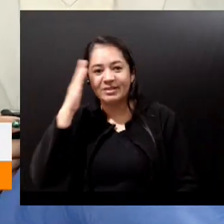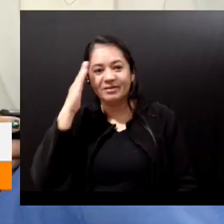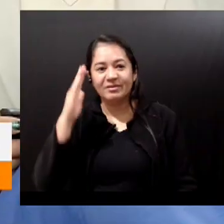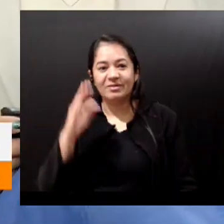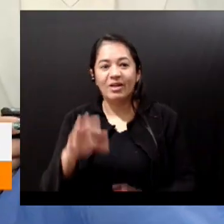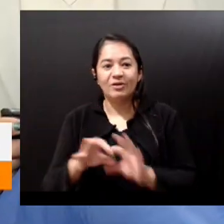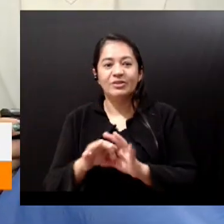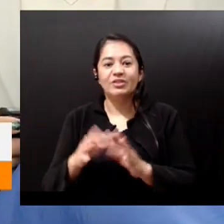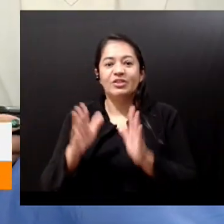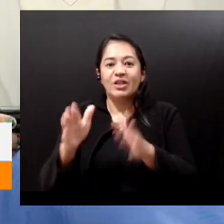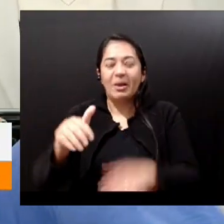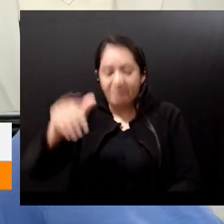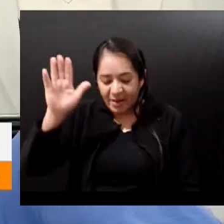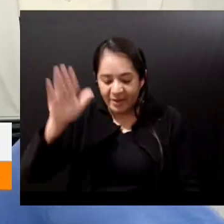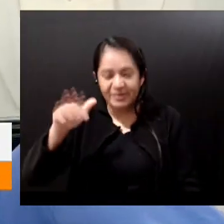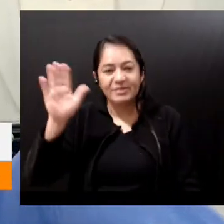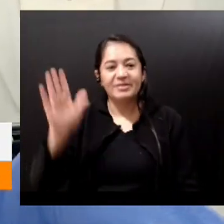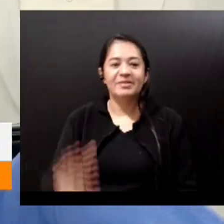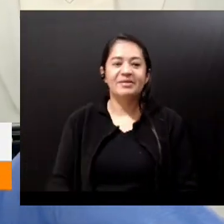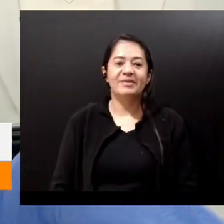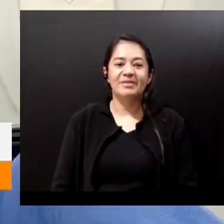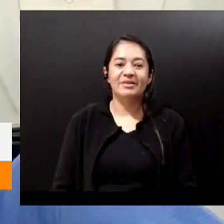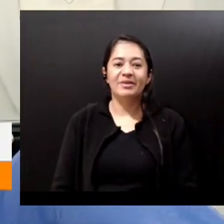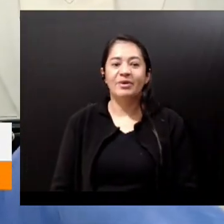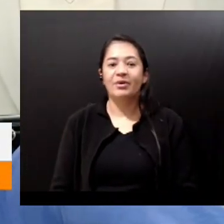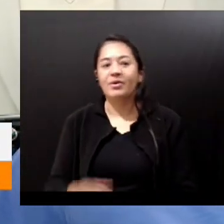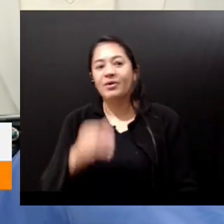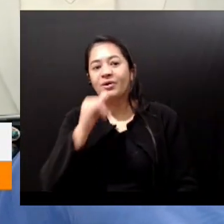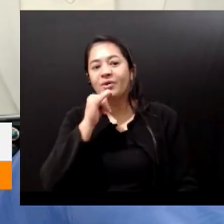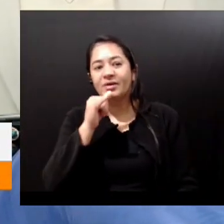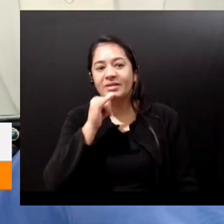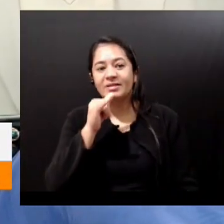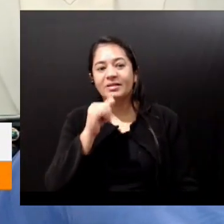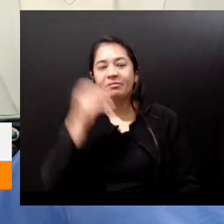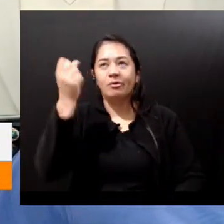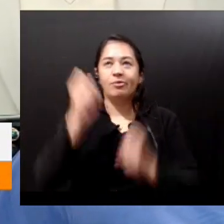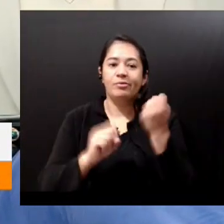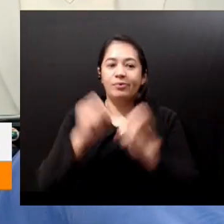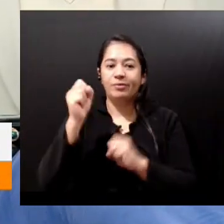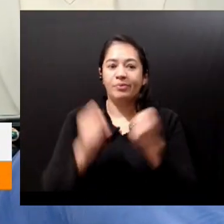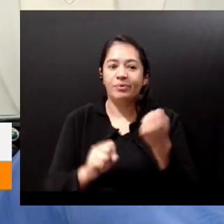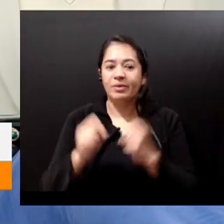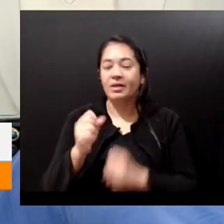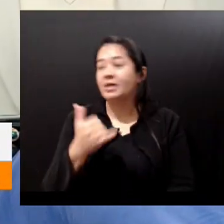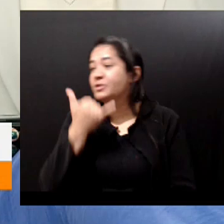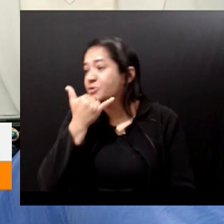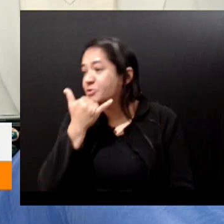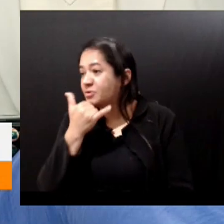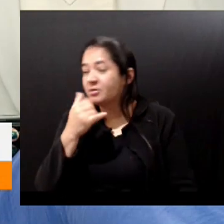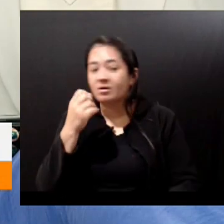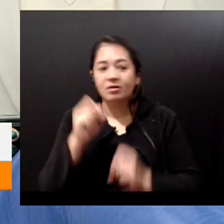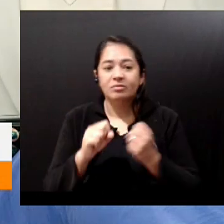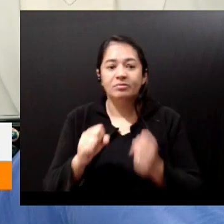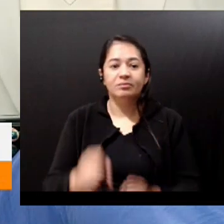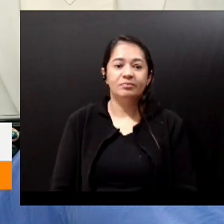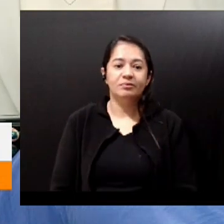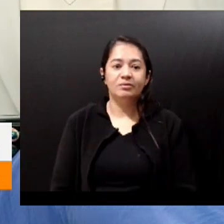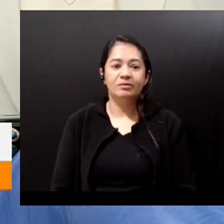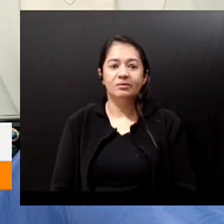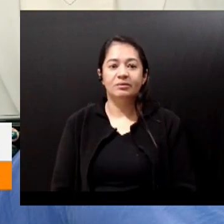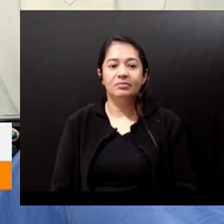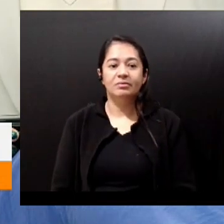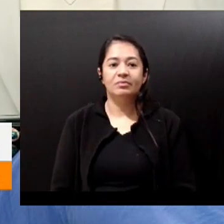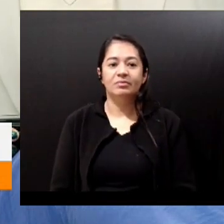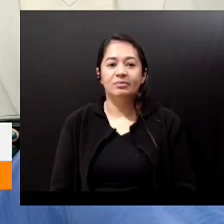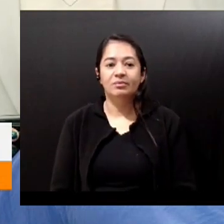vê na academia, por exemplo, um problema. A pessoa fica, poxa, não sei o que, desculpa, não fale comigo e tal. O que as pessoas fazem? Elas aumentam o fone. Então